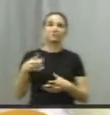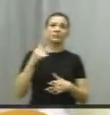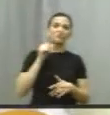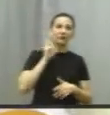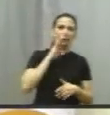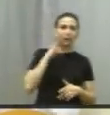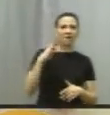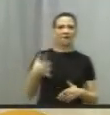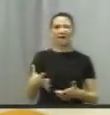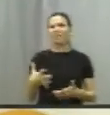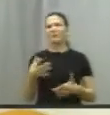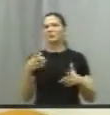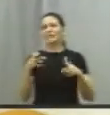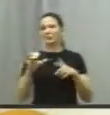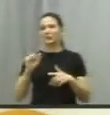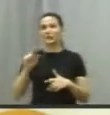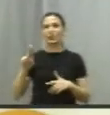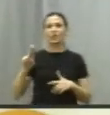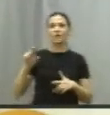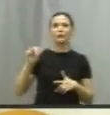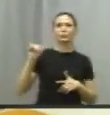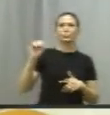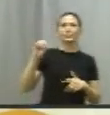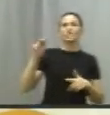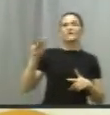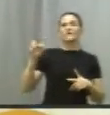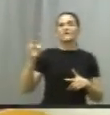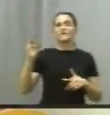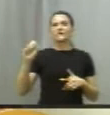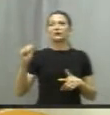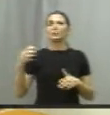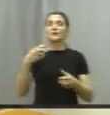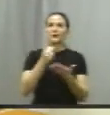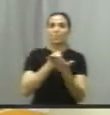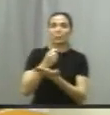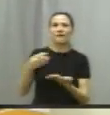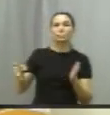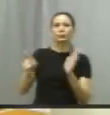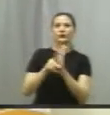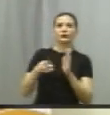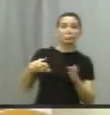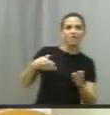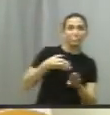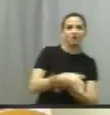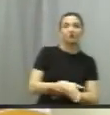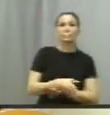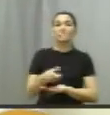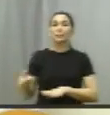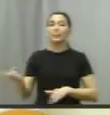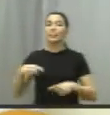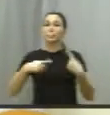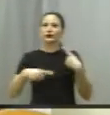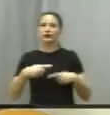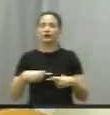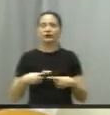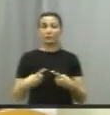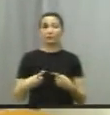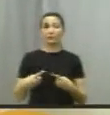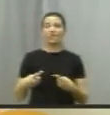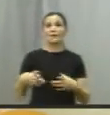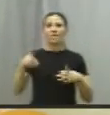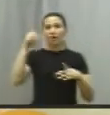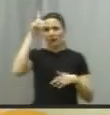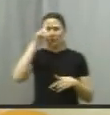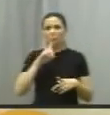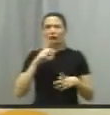quem quiser. Porque antes, quando era da base, o projeto entrava. Só que antes, quando era da base, ele também era discutido comigo. E eu tinha o